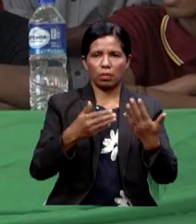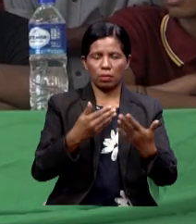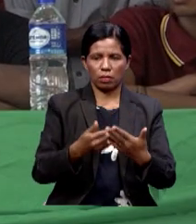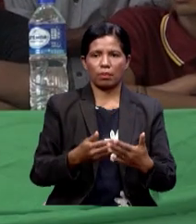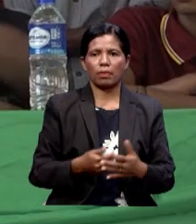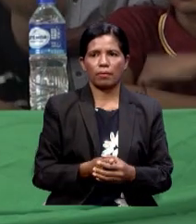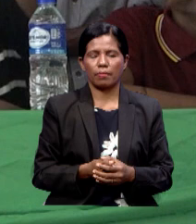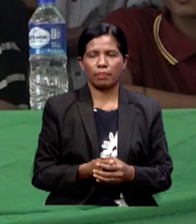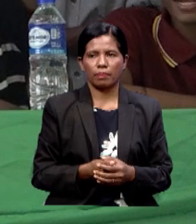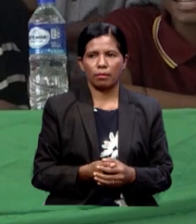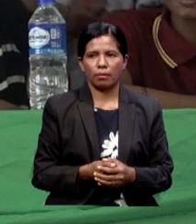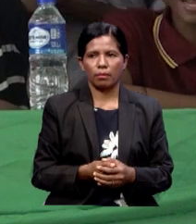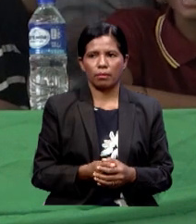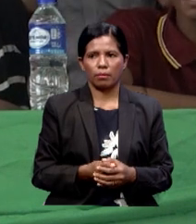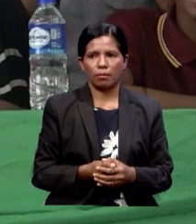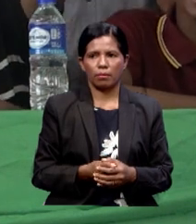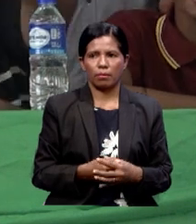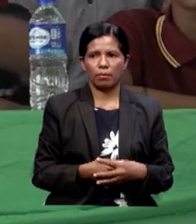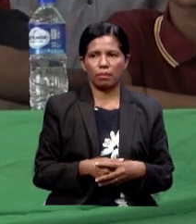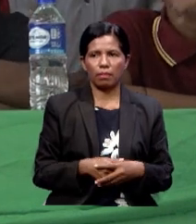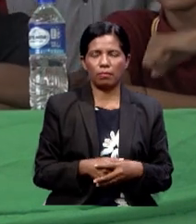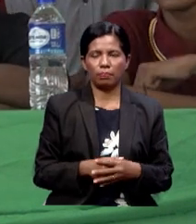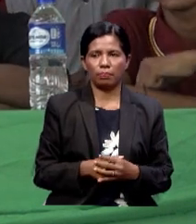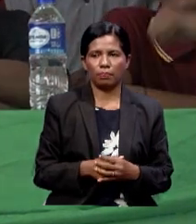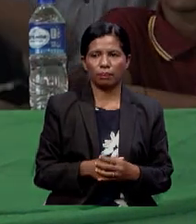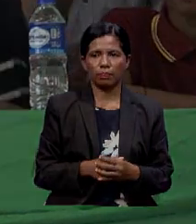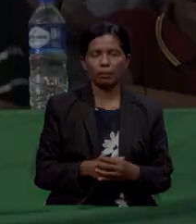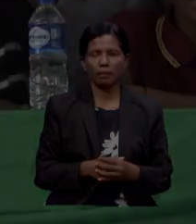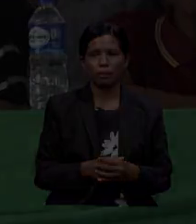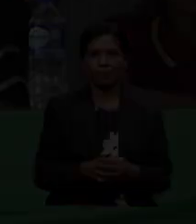Juliana Pereira, Domingos Bere, Gemen. Os Verdes, Uras!